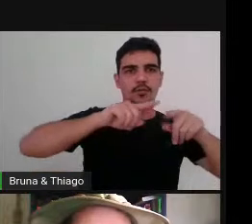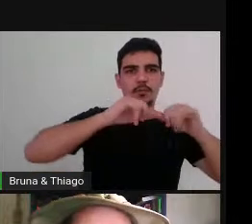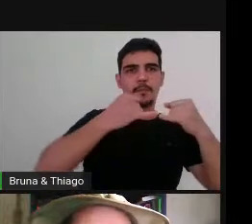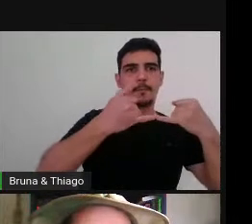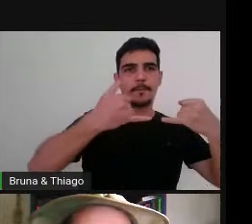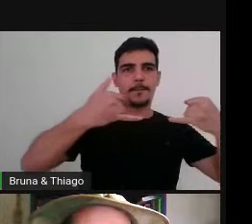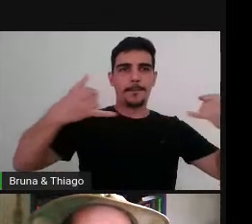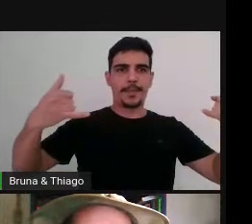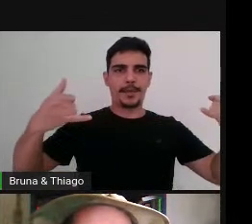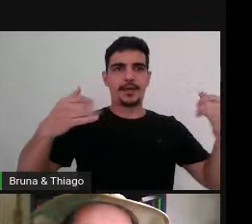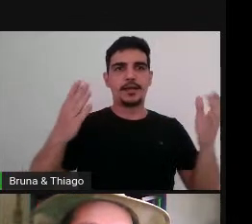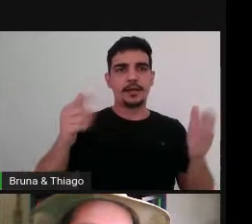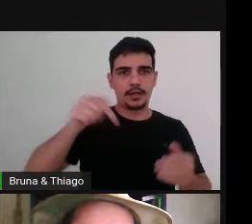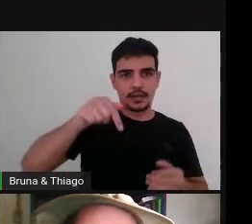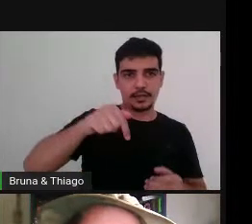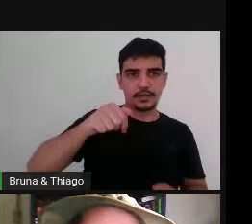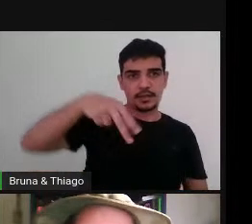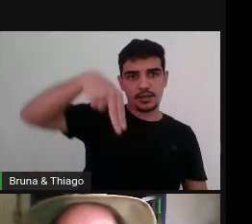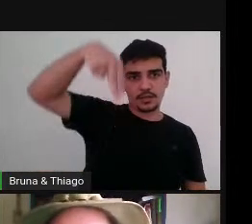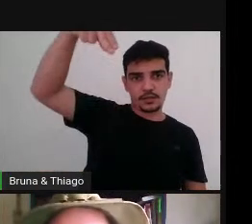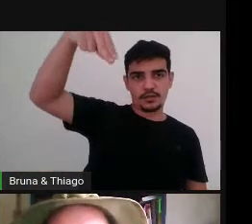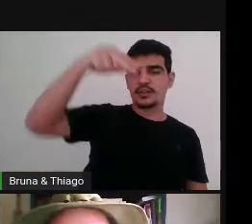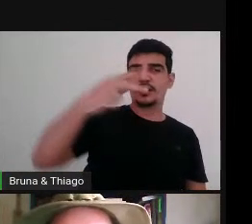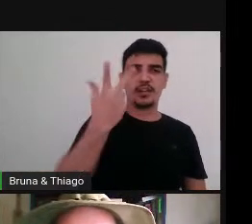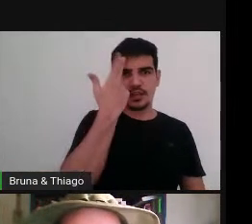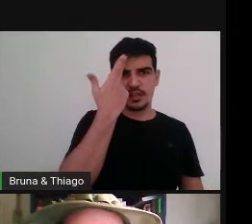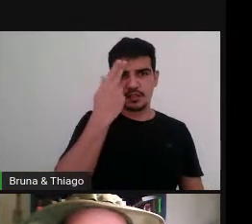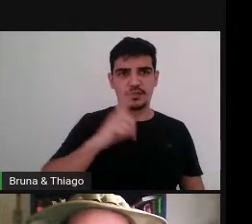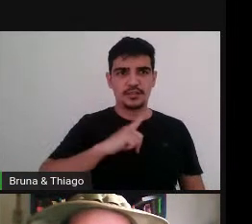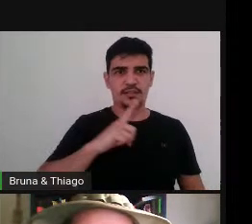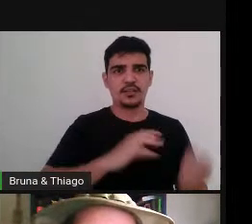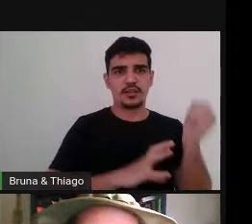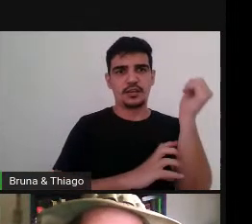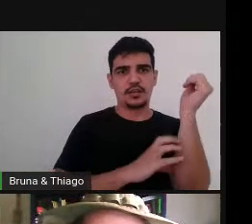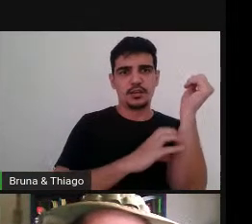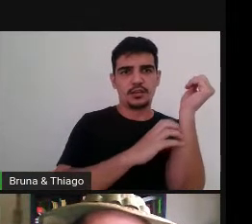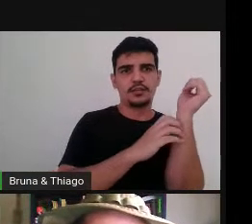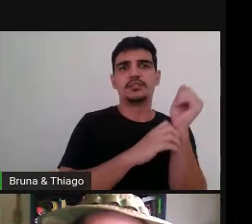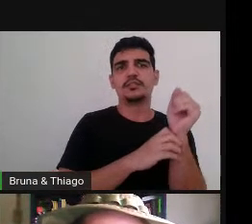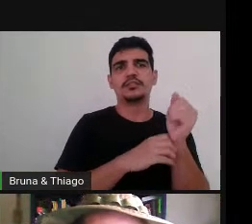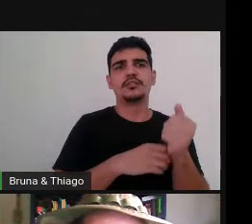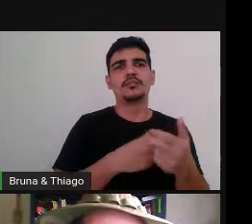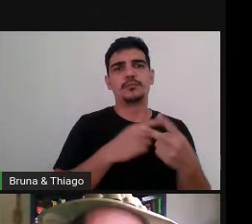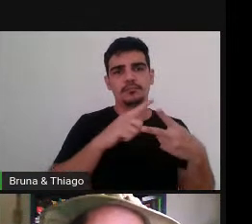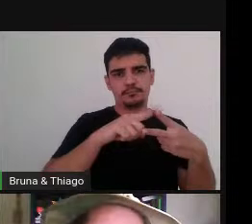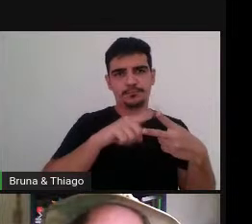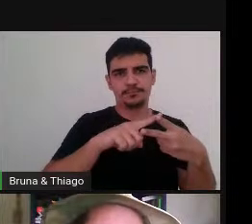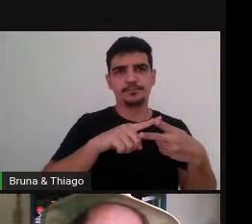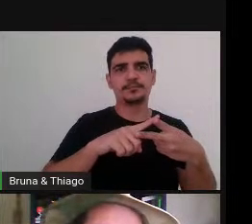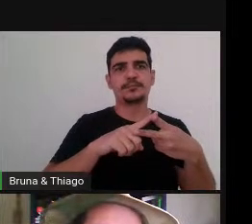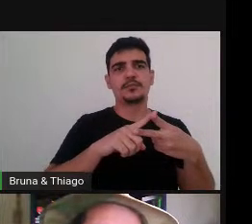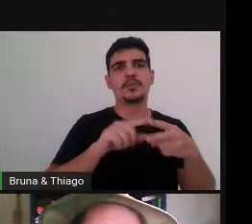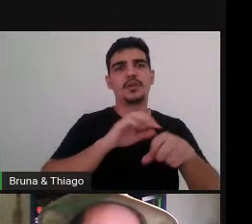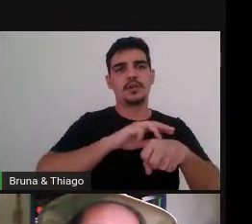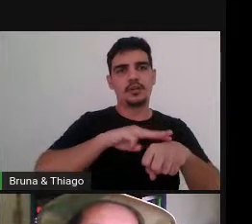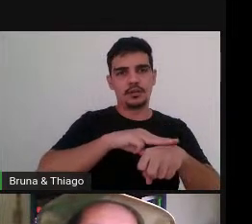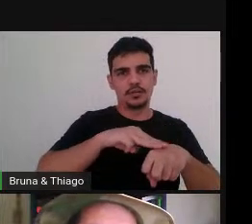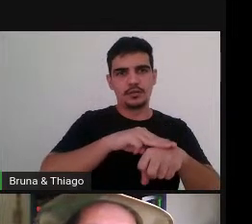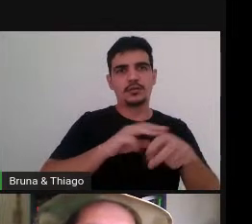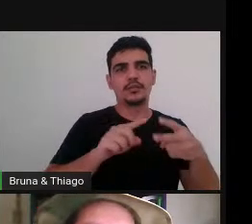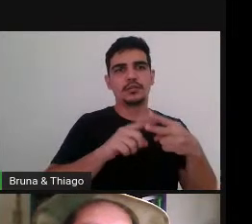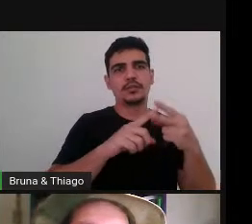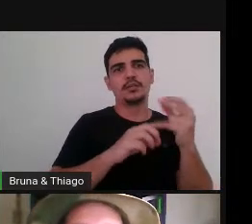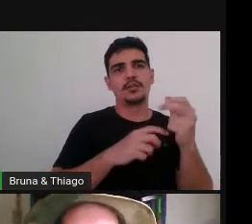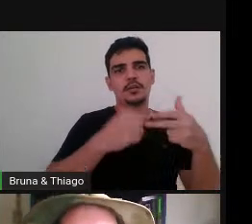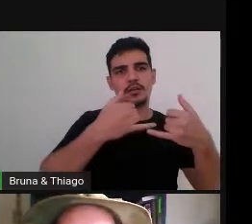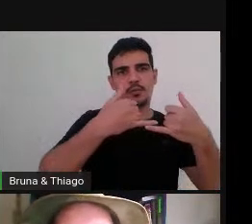nessa região também tem muitas aranhas armadeiras e algumas aranhas marrons. Já nessa região, né, que seria o norte do Brasil, é